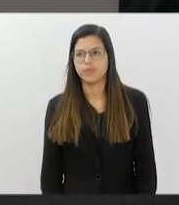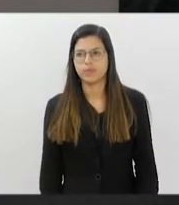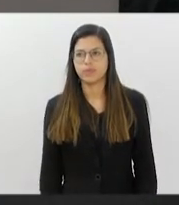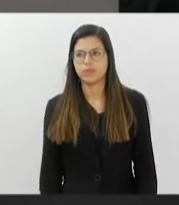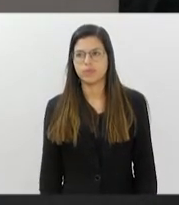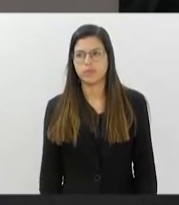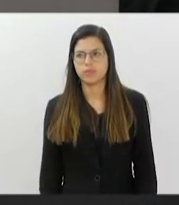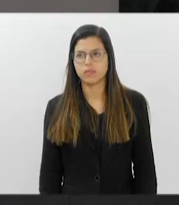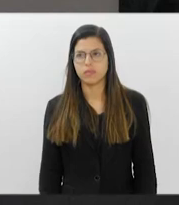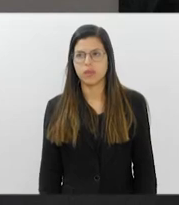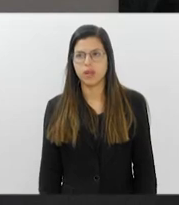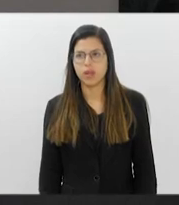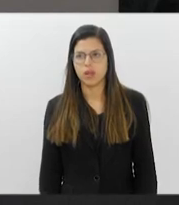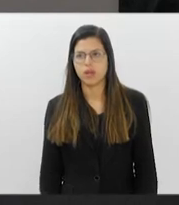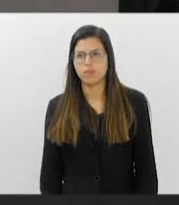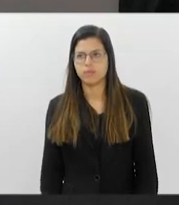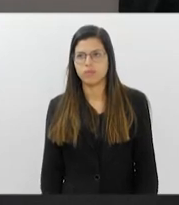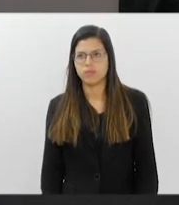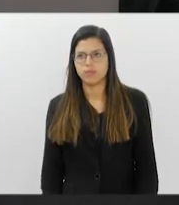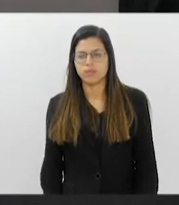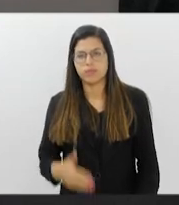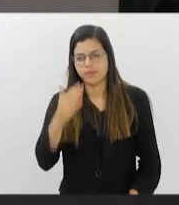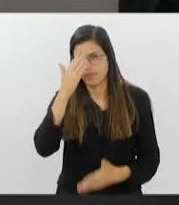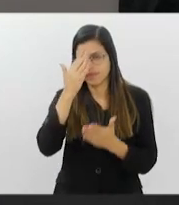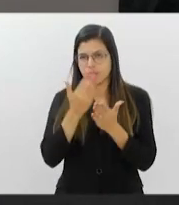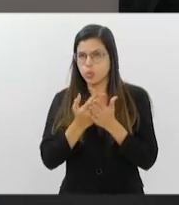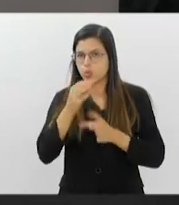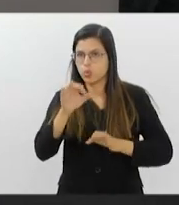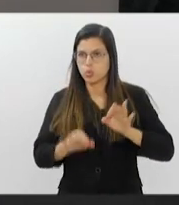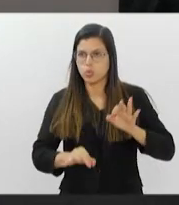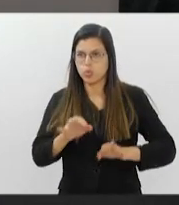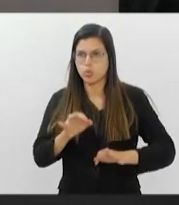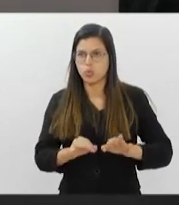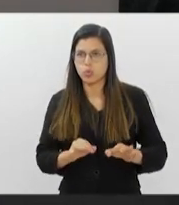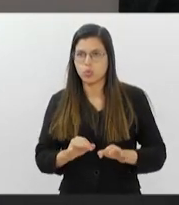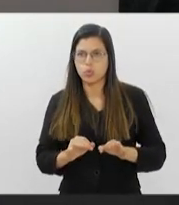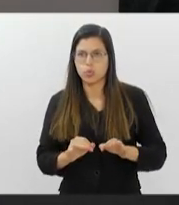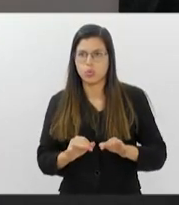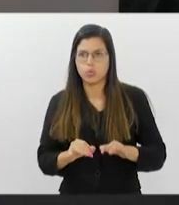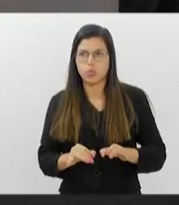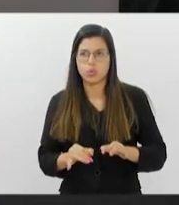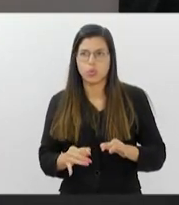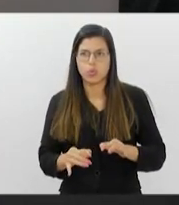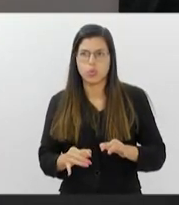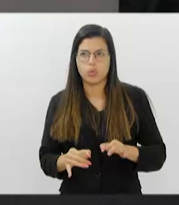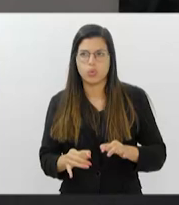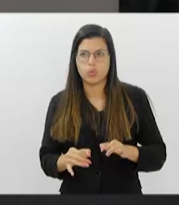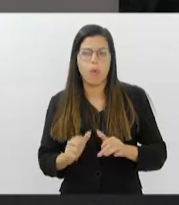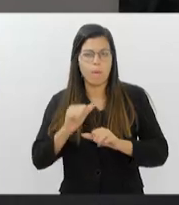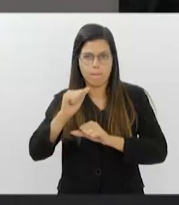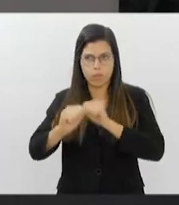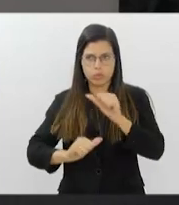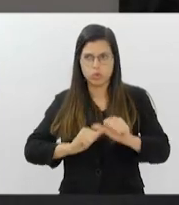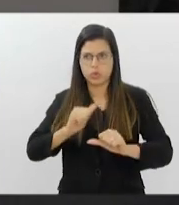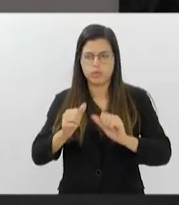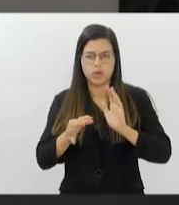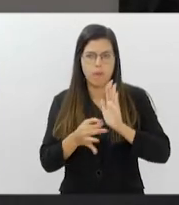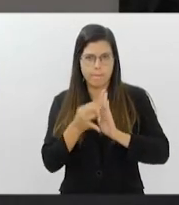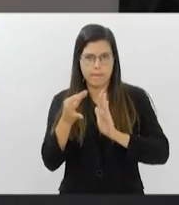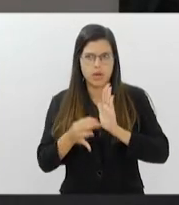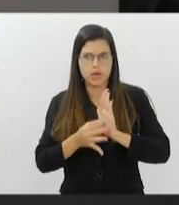Eu acho justo, em vez da modificativa, esse contrário a 4. Então, vamos modificando o parecer.